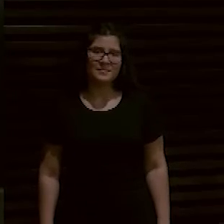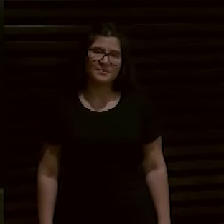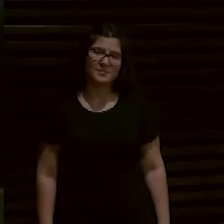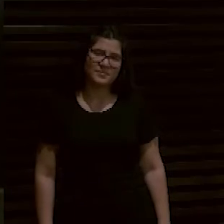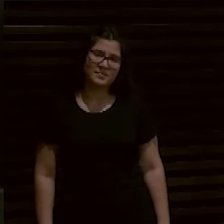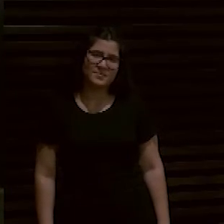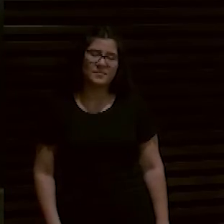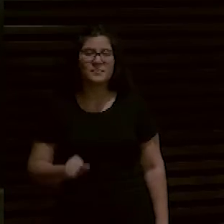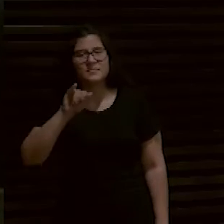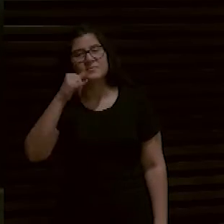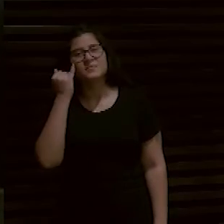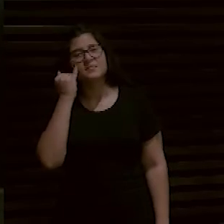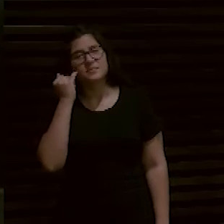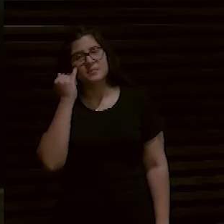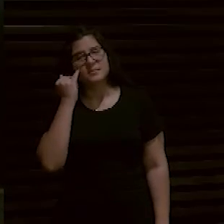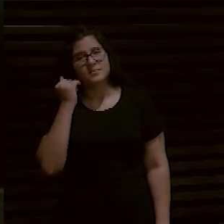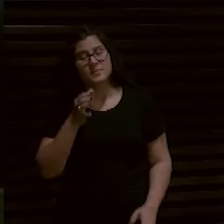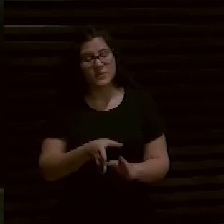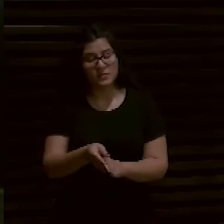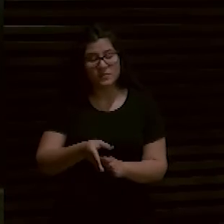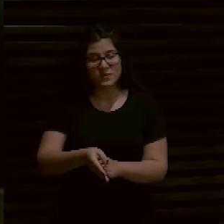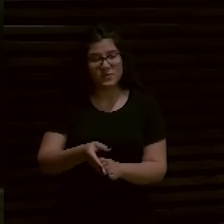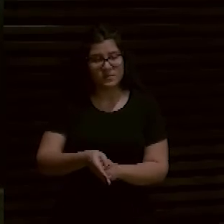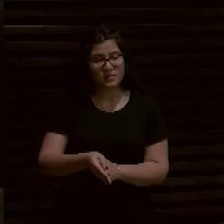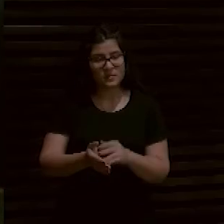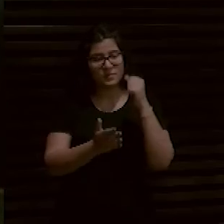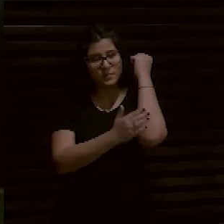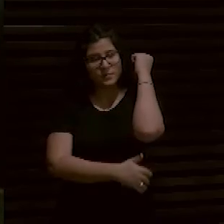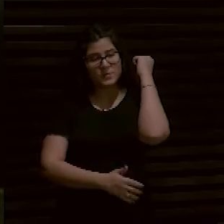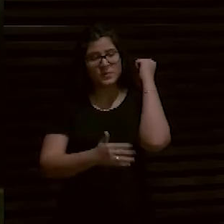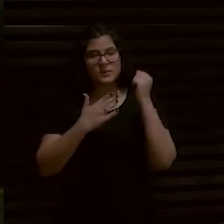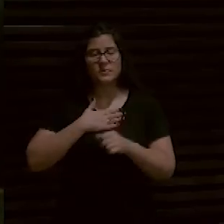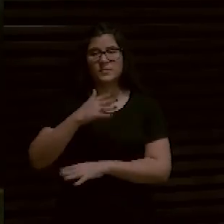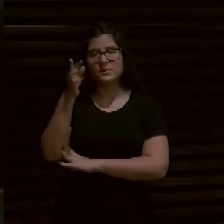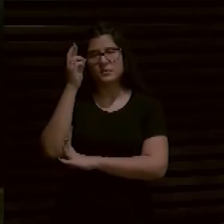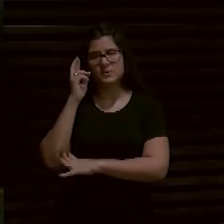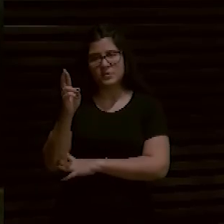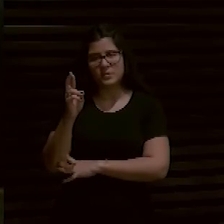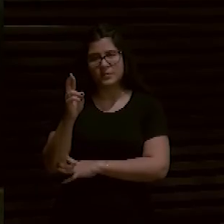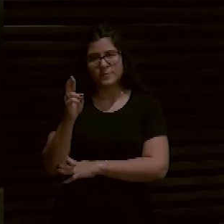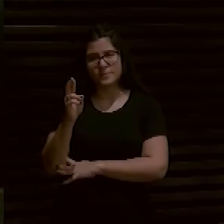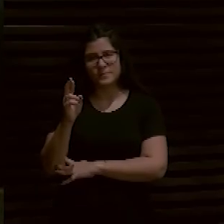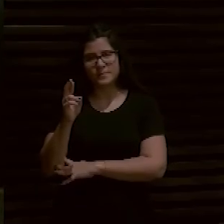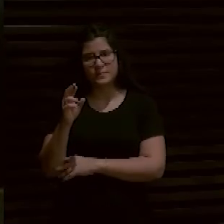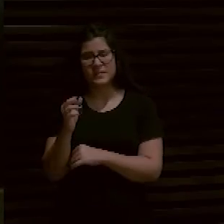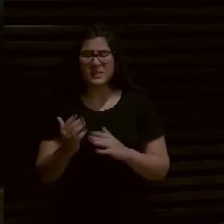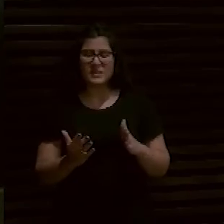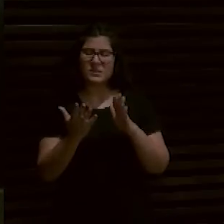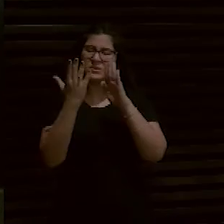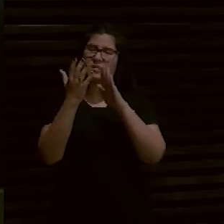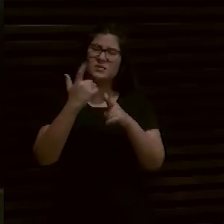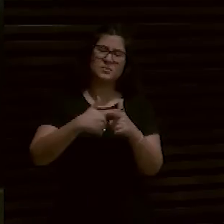Jeremias está falando com o Senhor. E ele diz assim: castiga-me, ó Senhor. Ele já está diante de todos esses problemas